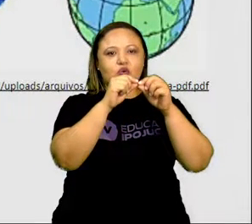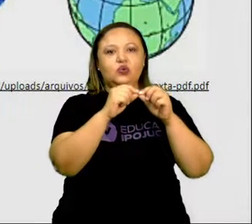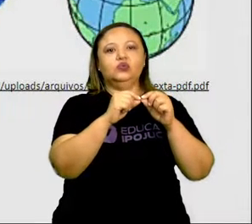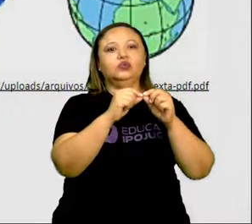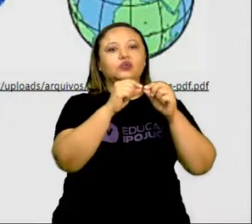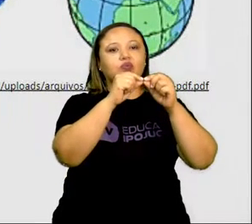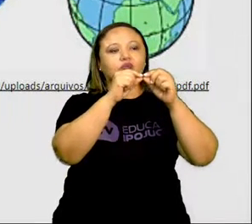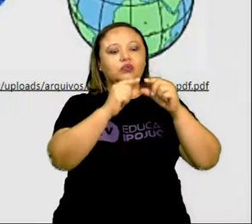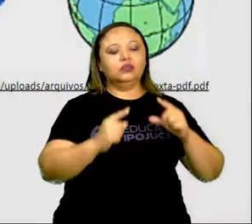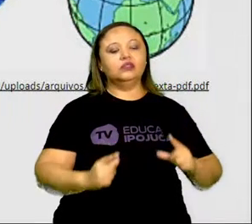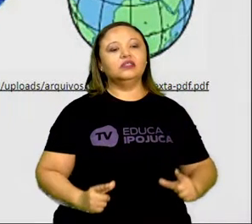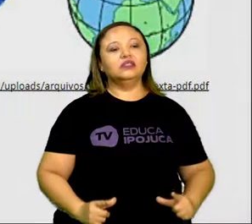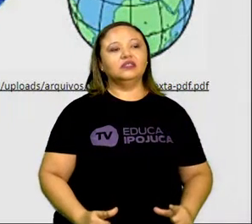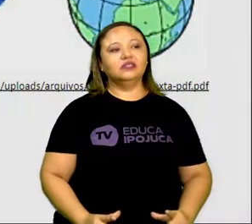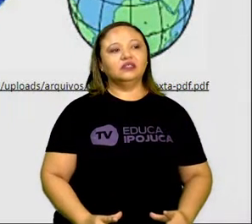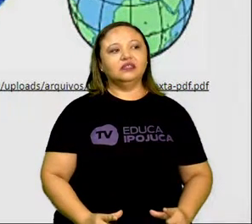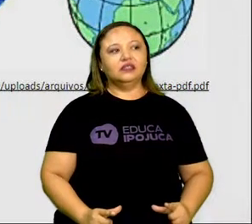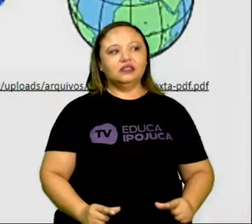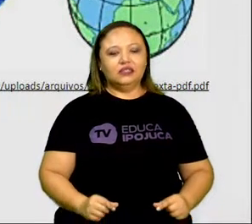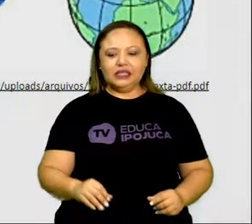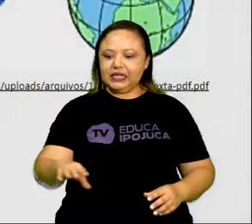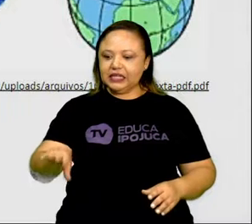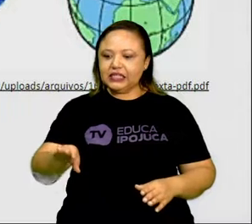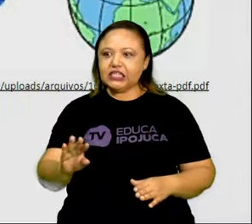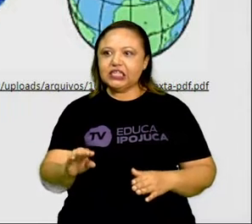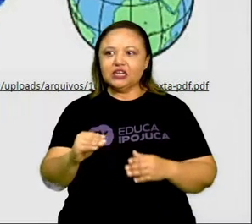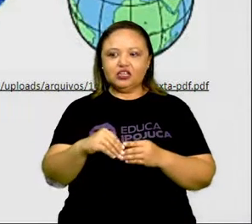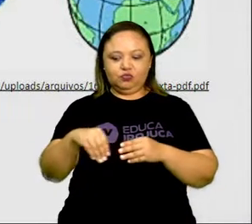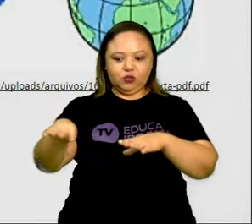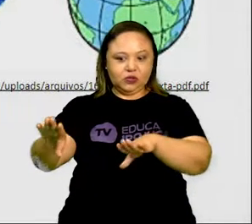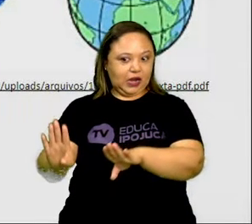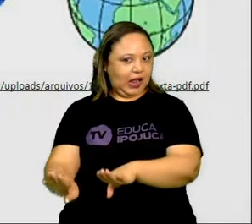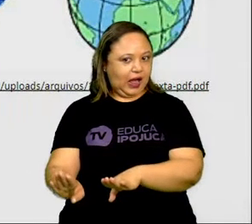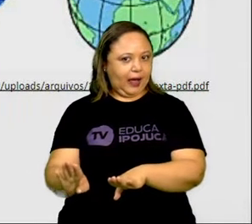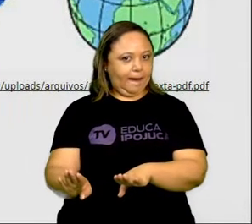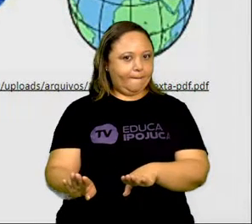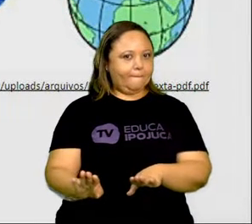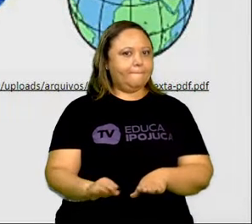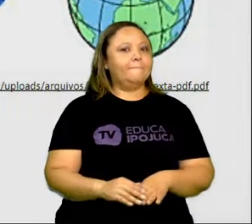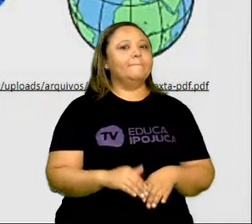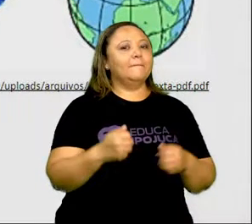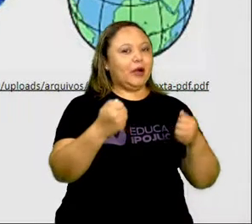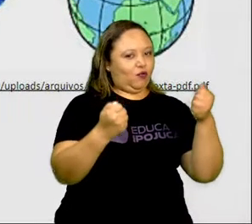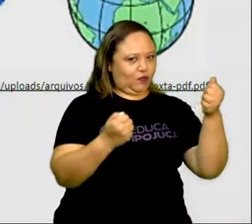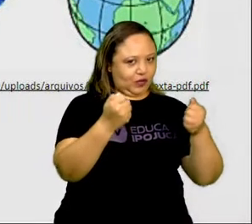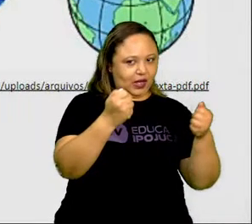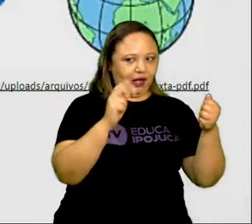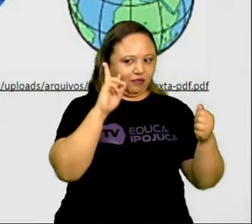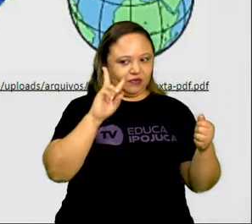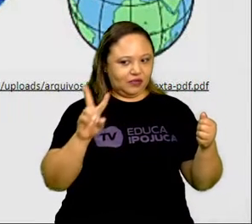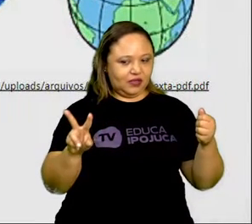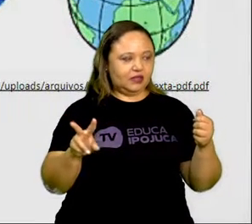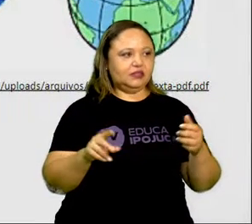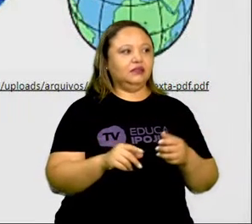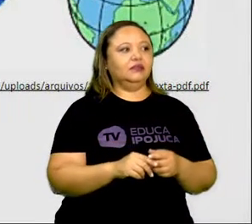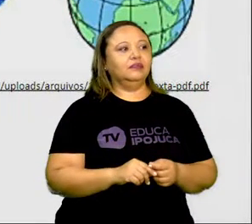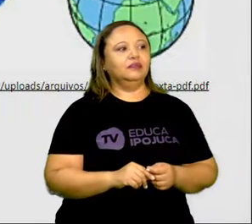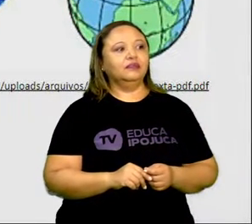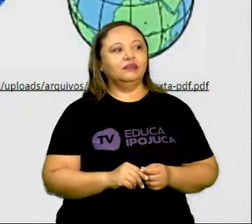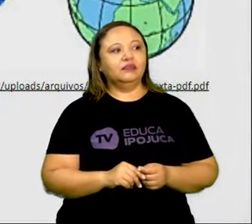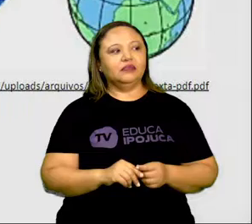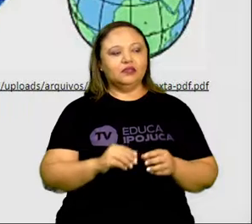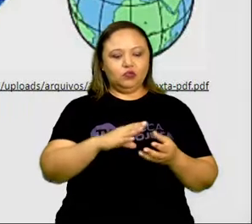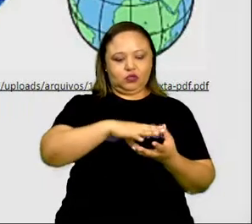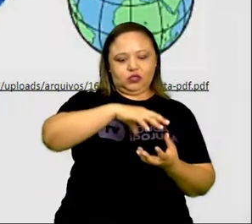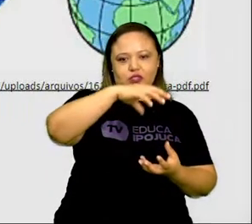associada ao cone de sinalização de trânsito né já o cilindro vai lembrar o que o carretel